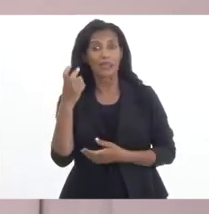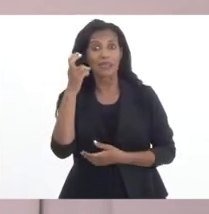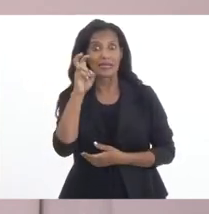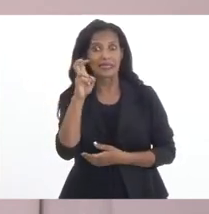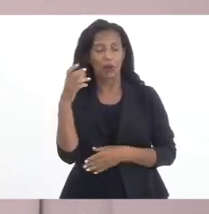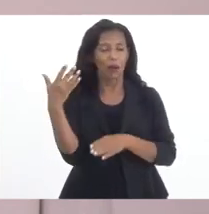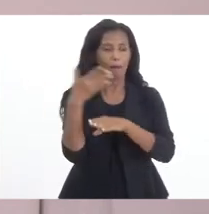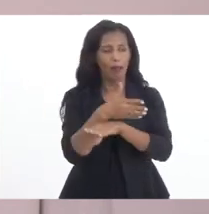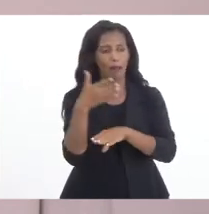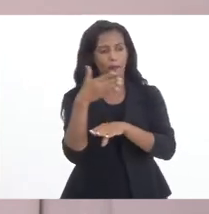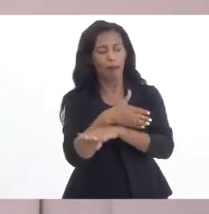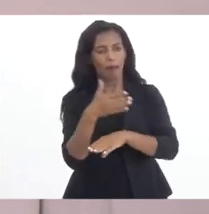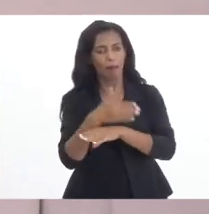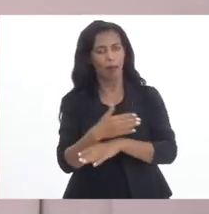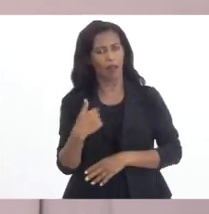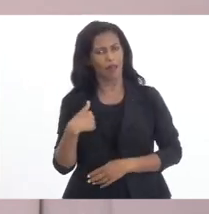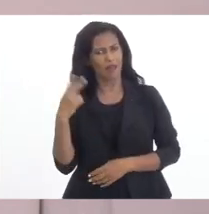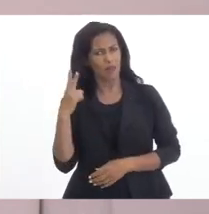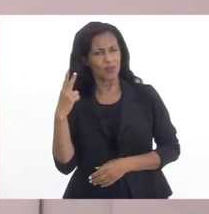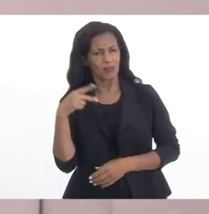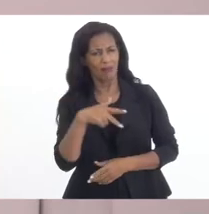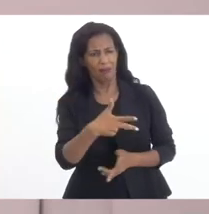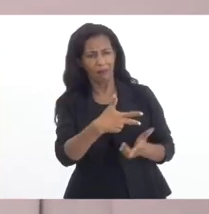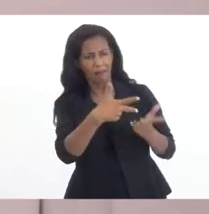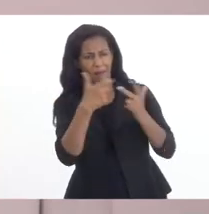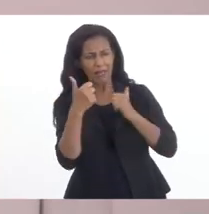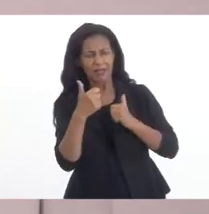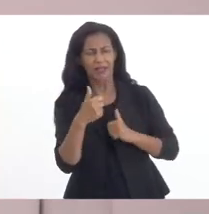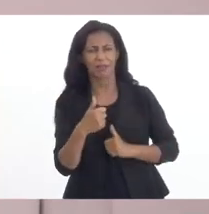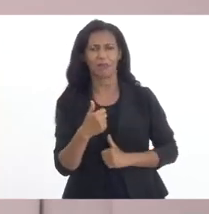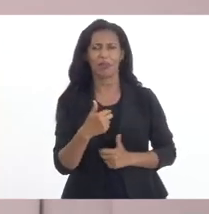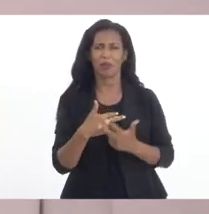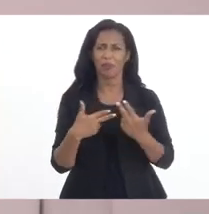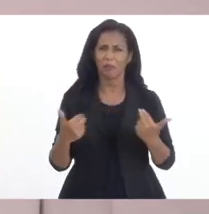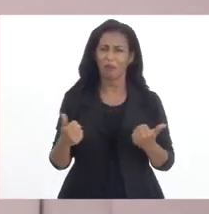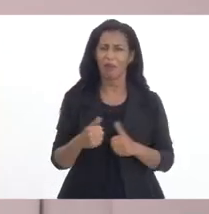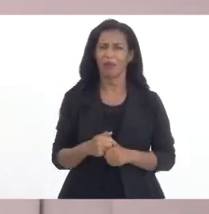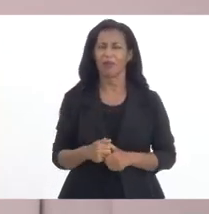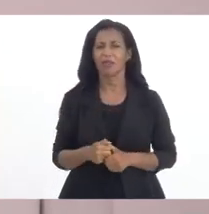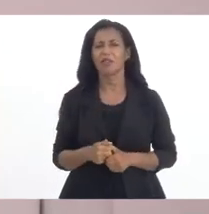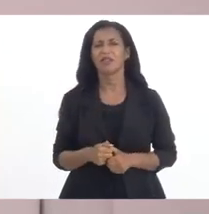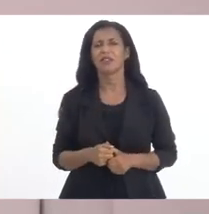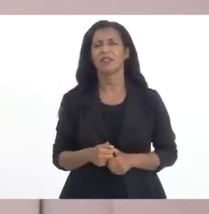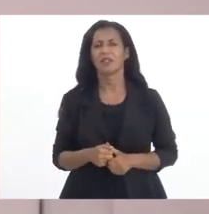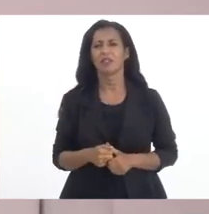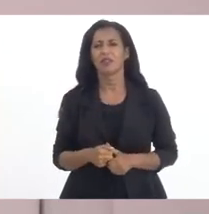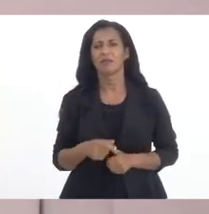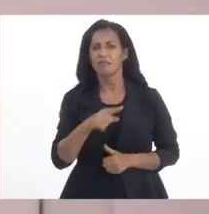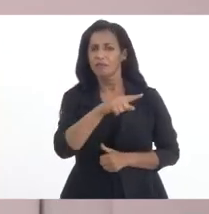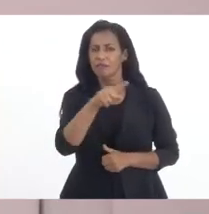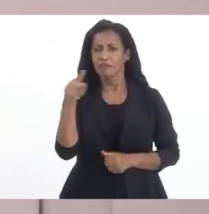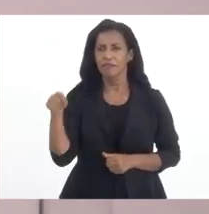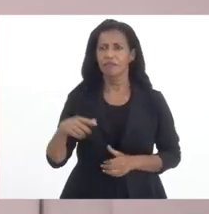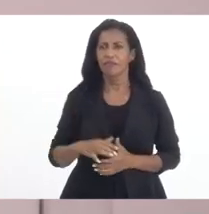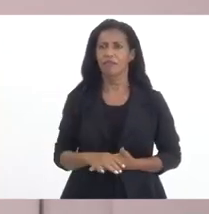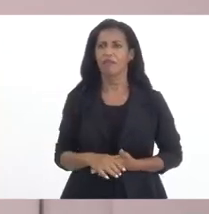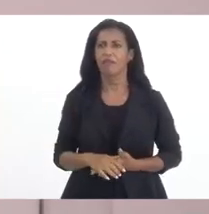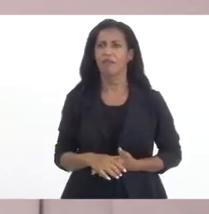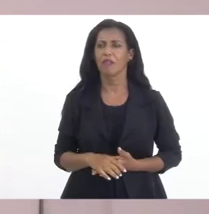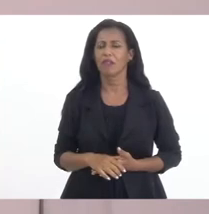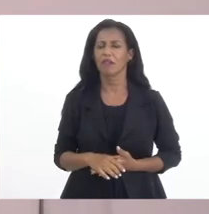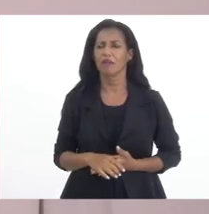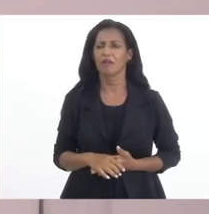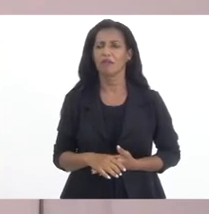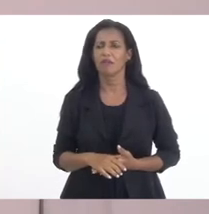5 vezes. E todas as vezes que eu fui lá, eu percebi uma coisa, viu, Serafine, Lucinha e companheiros? É